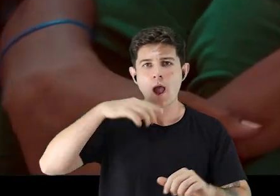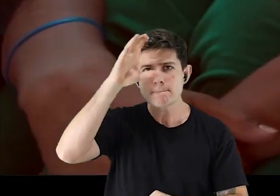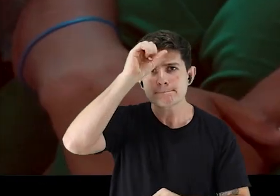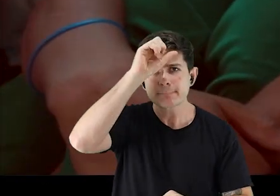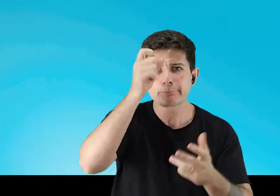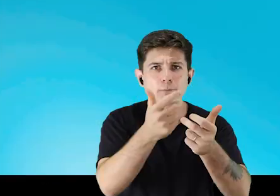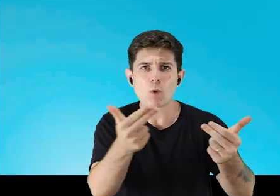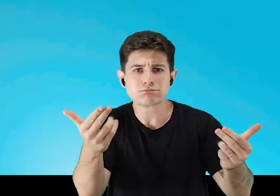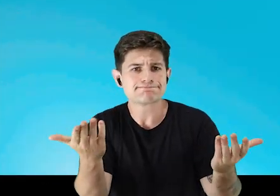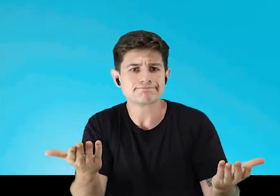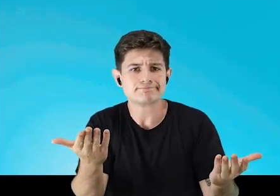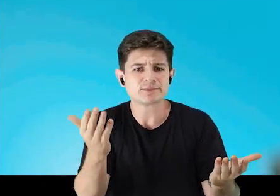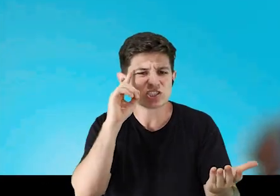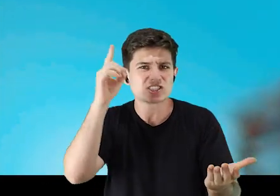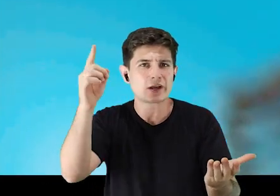coisas que você nunca